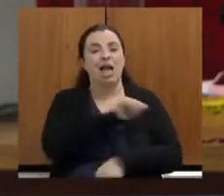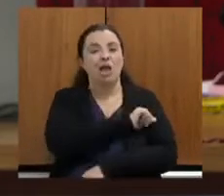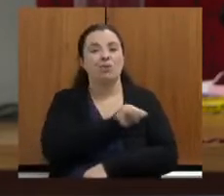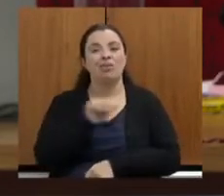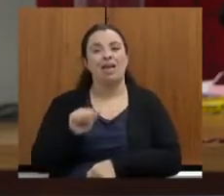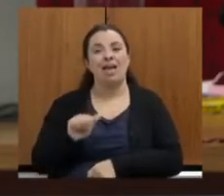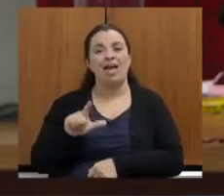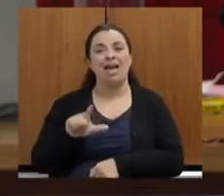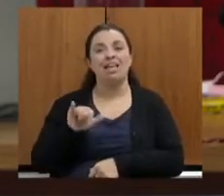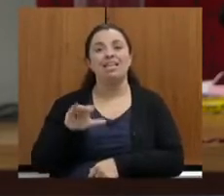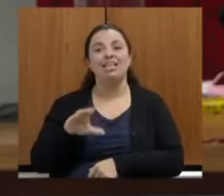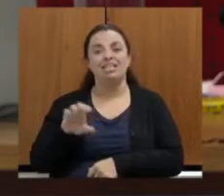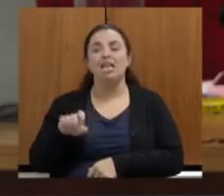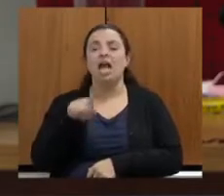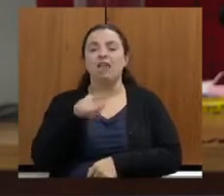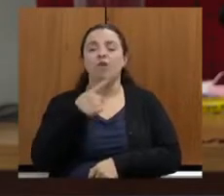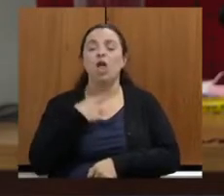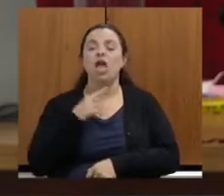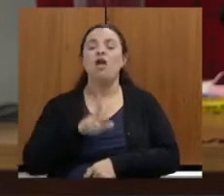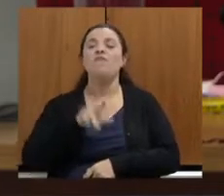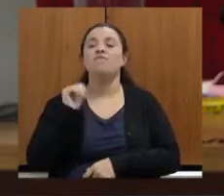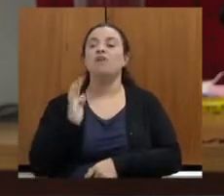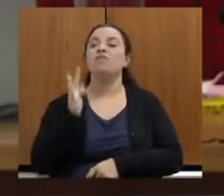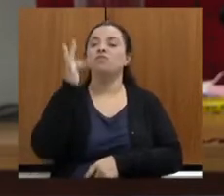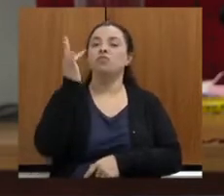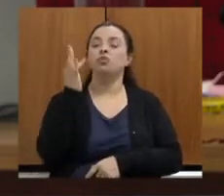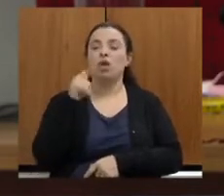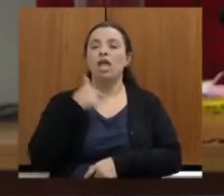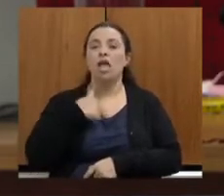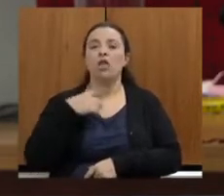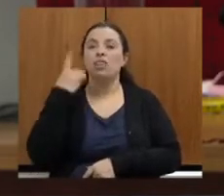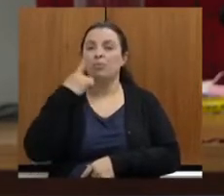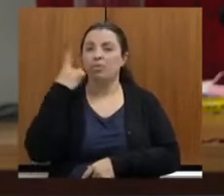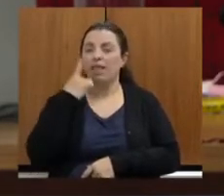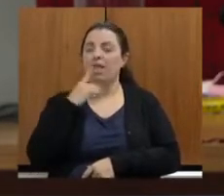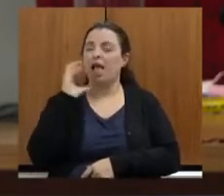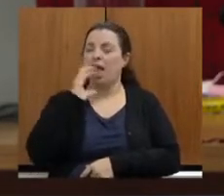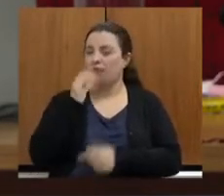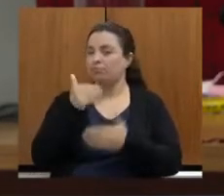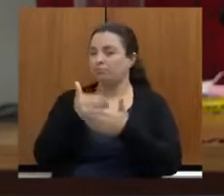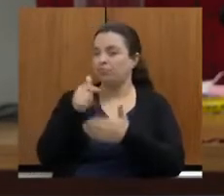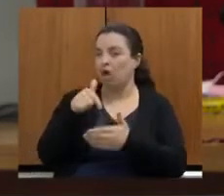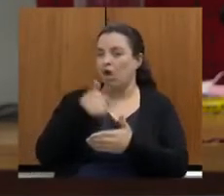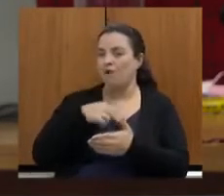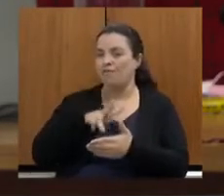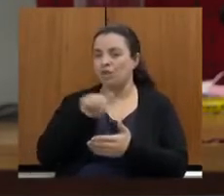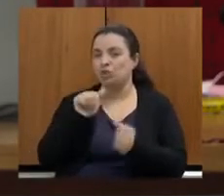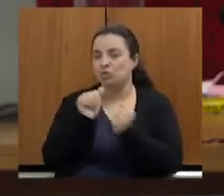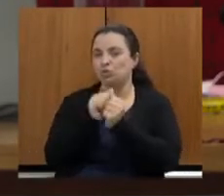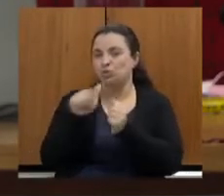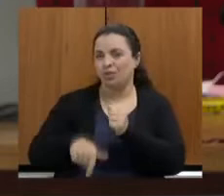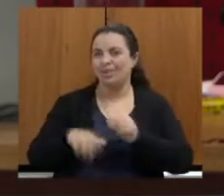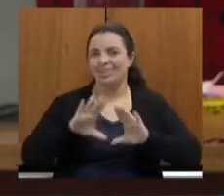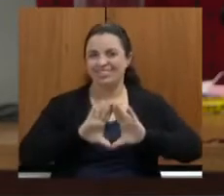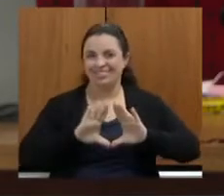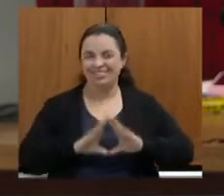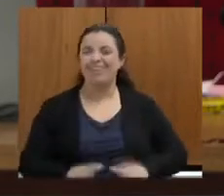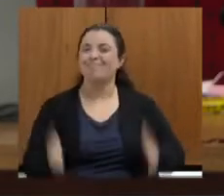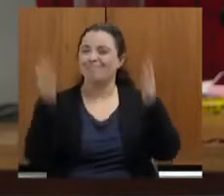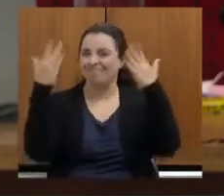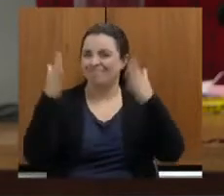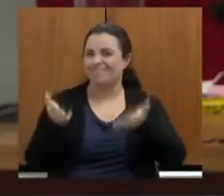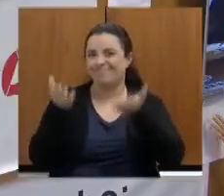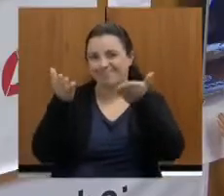dizendo que será uma deputada e que estará muito em breve aqui conosco na Assembleia eu quero pedir uma salva de palmas para